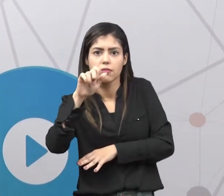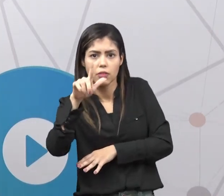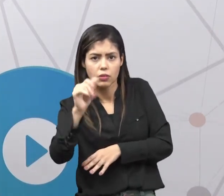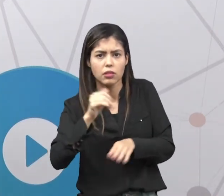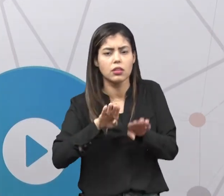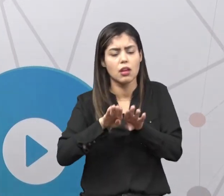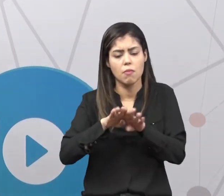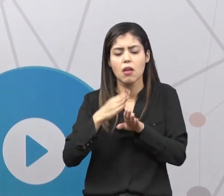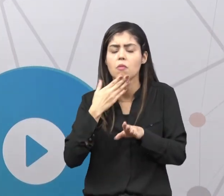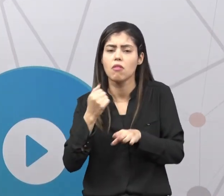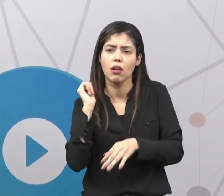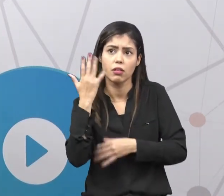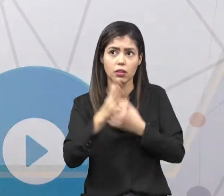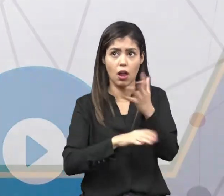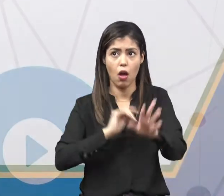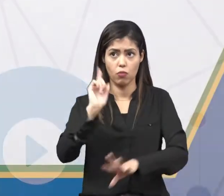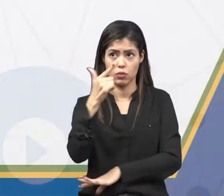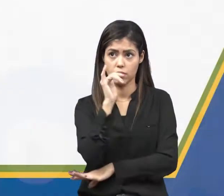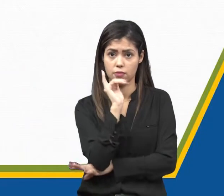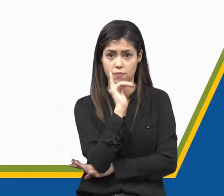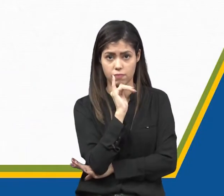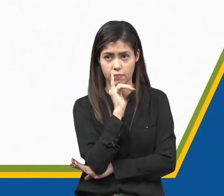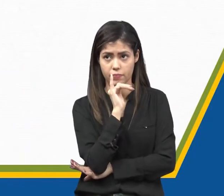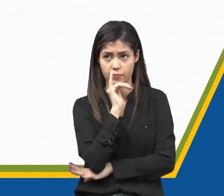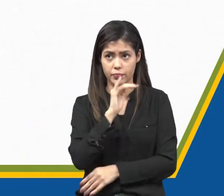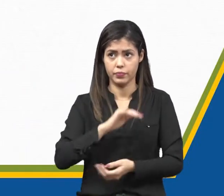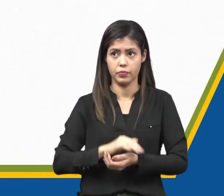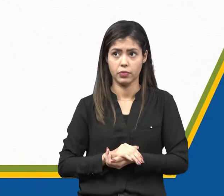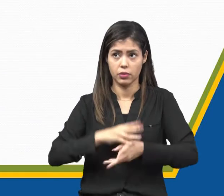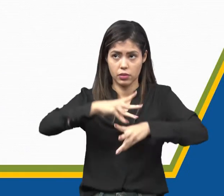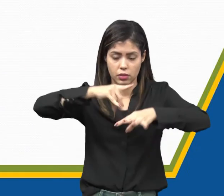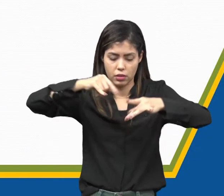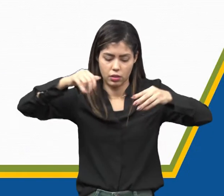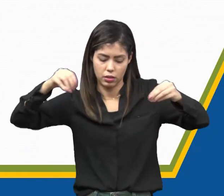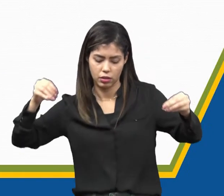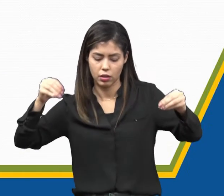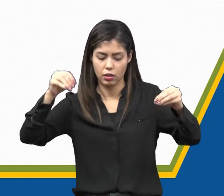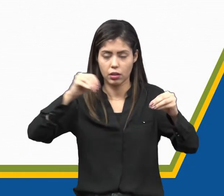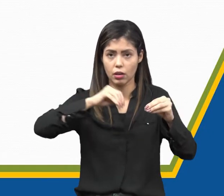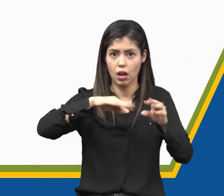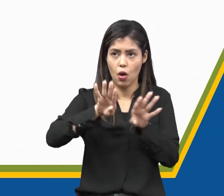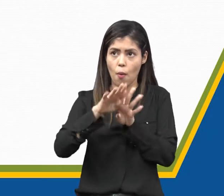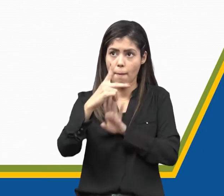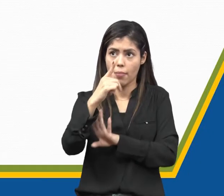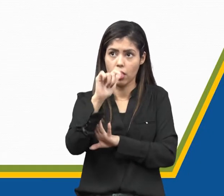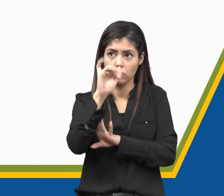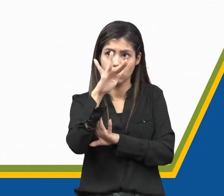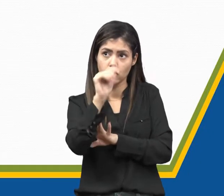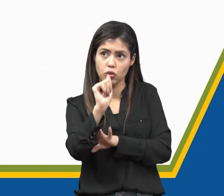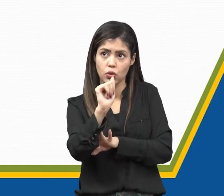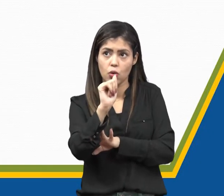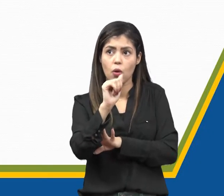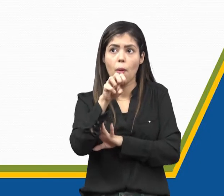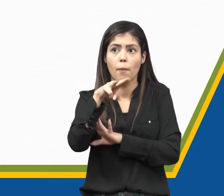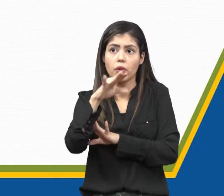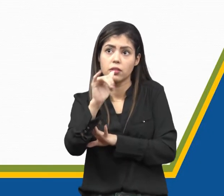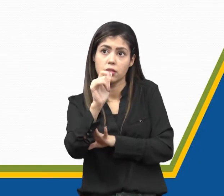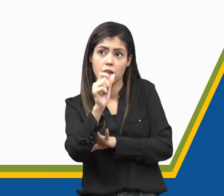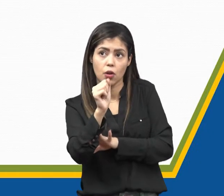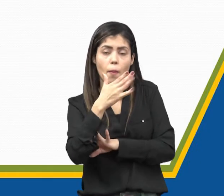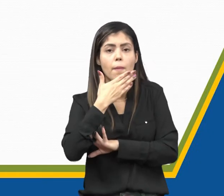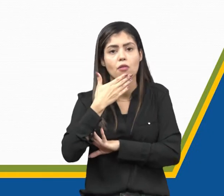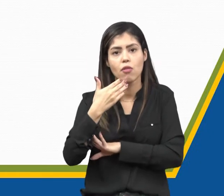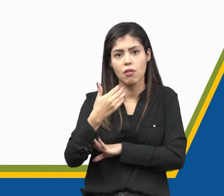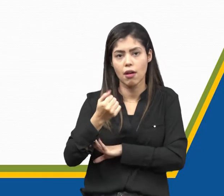preservar as florestas. Outro exemplo que nós podemos falar é o plantio em mosaico para a preservação da fauna e da